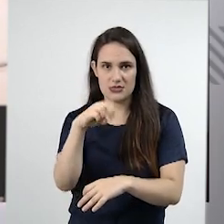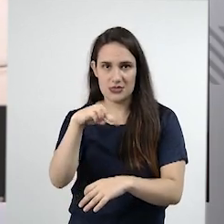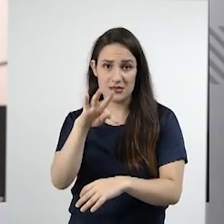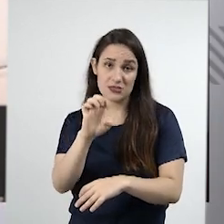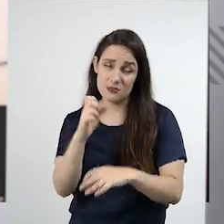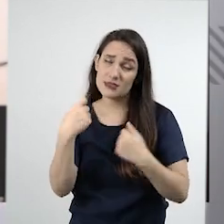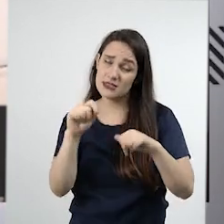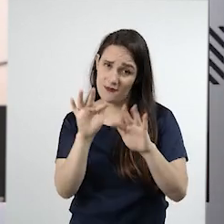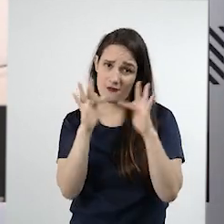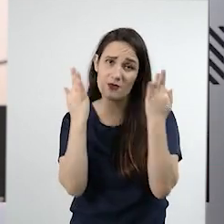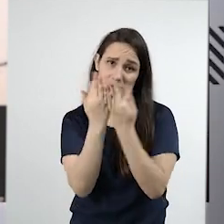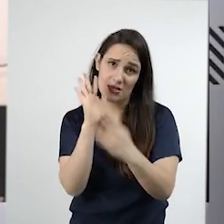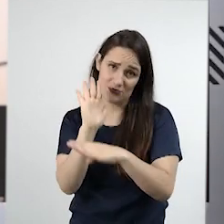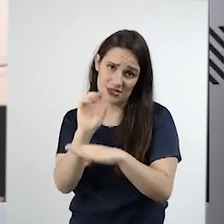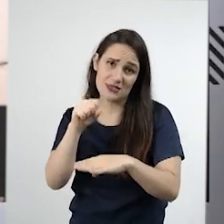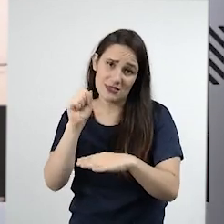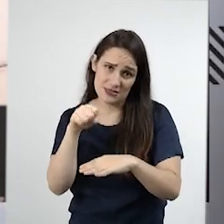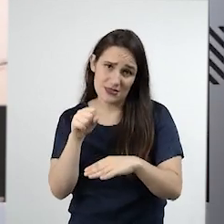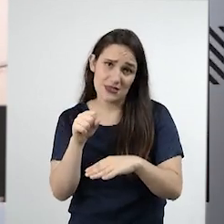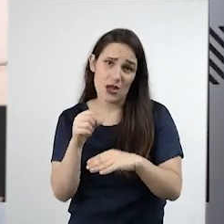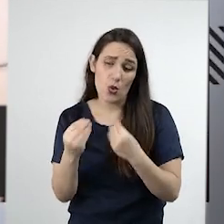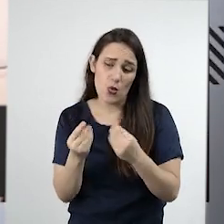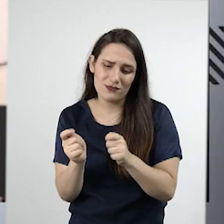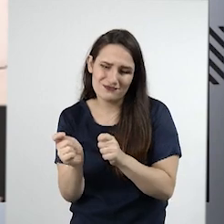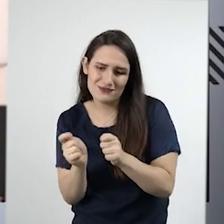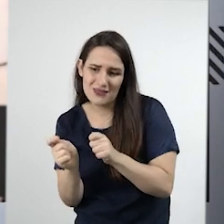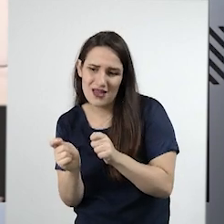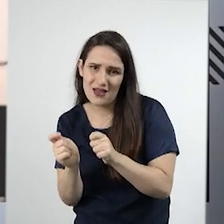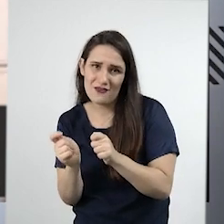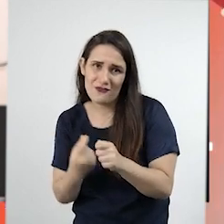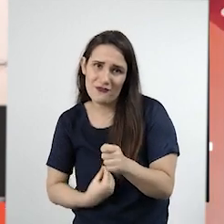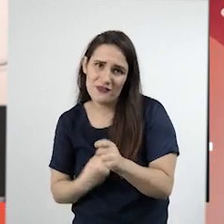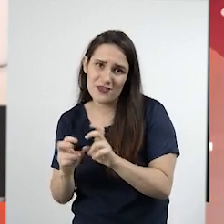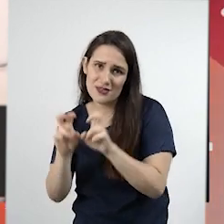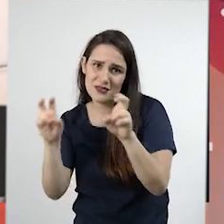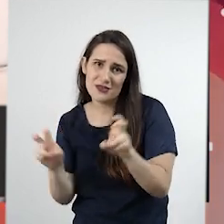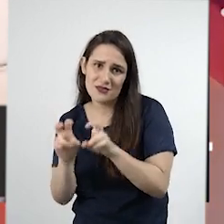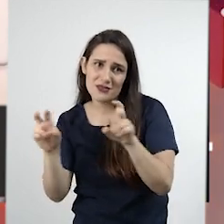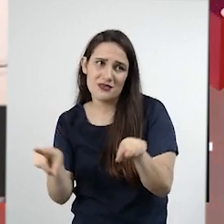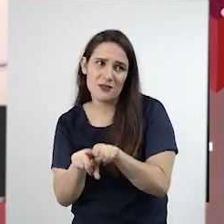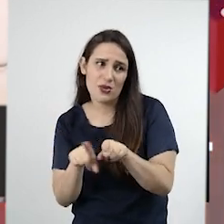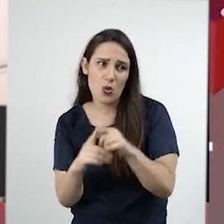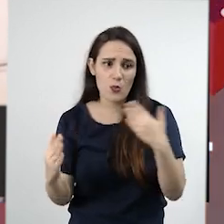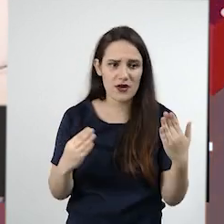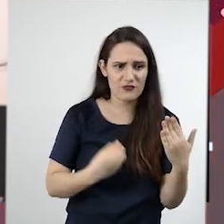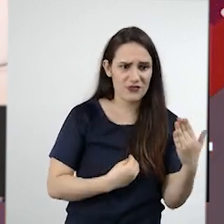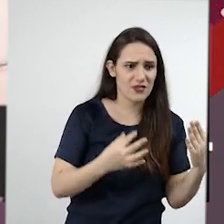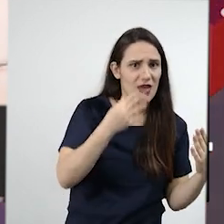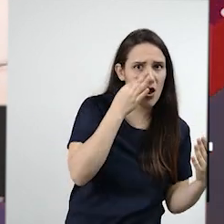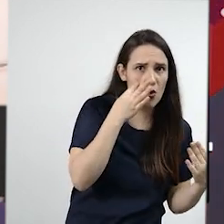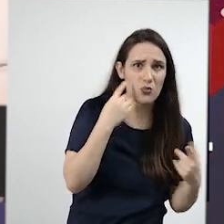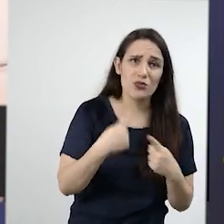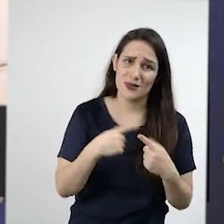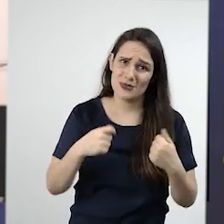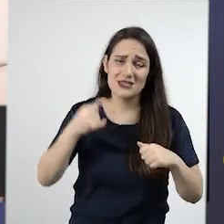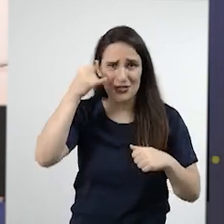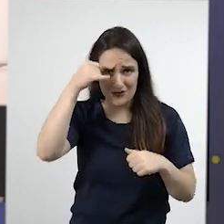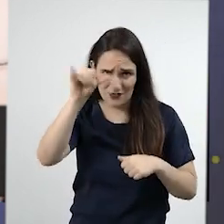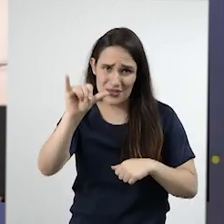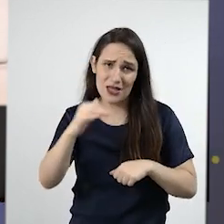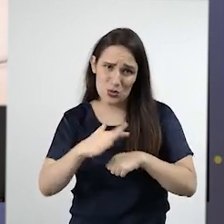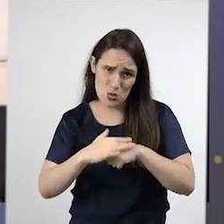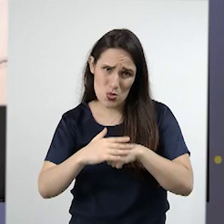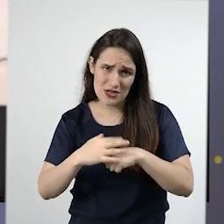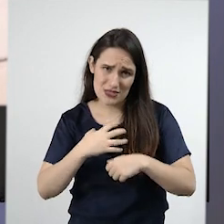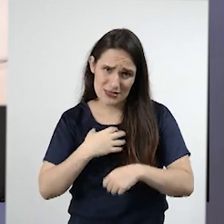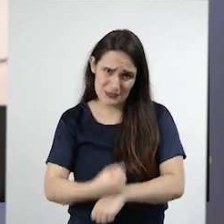vida virtual e a vida real, justamente para que eles não venham sofrer de doenças de cunho emocional. Meu